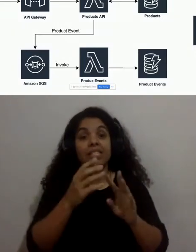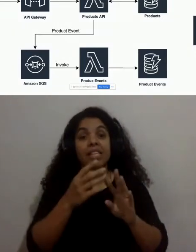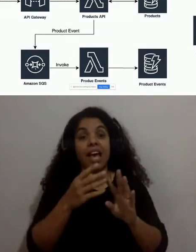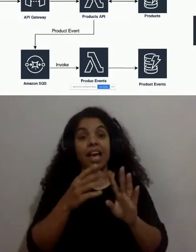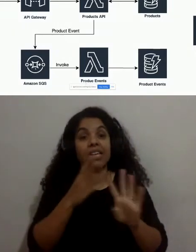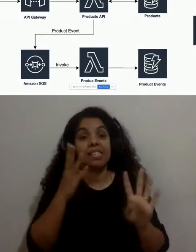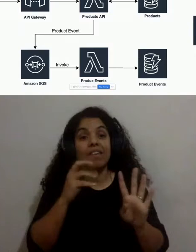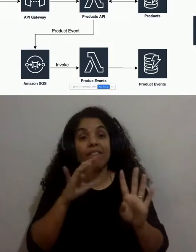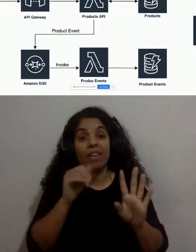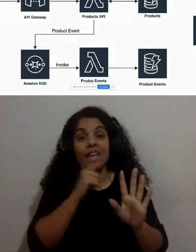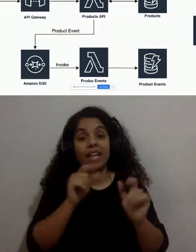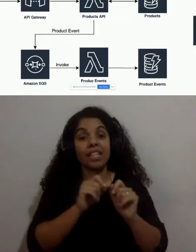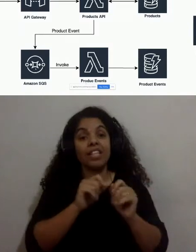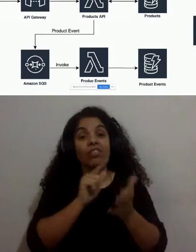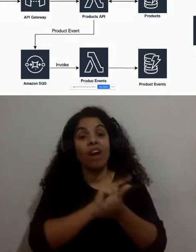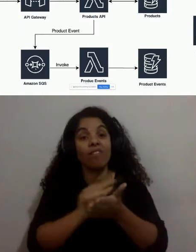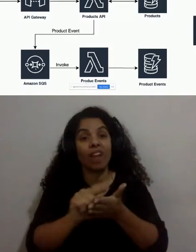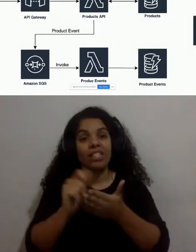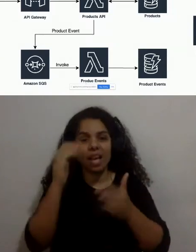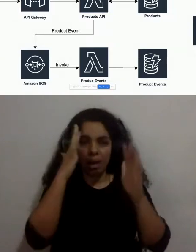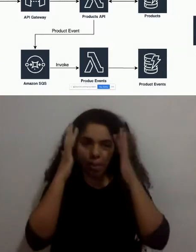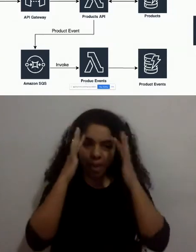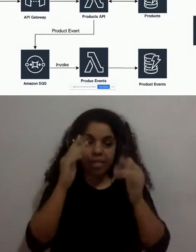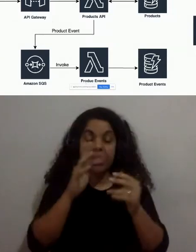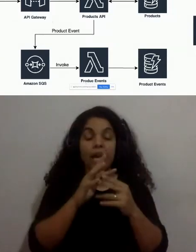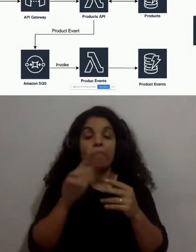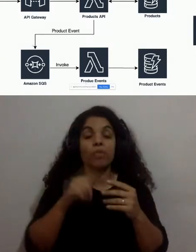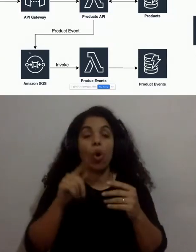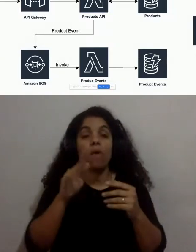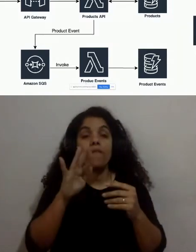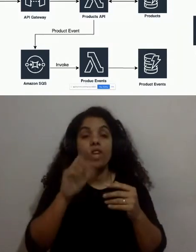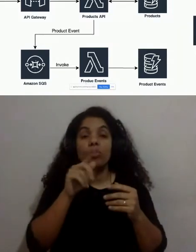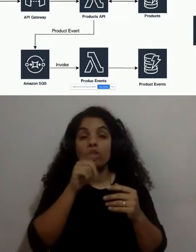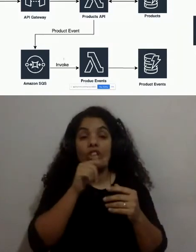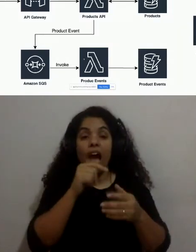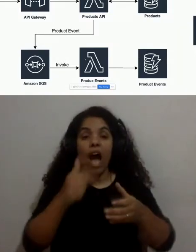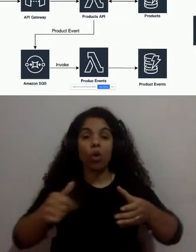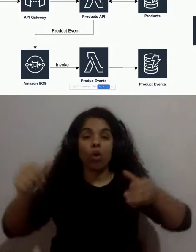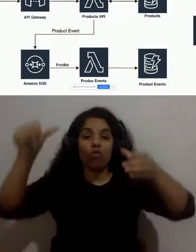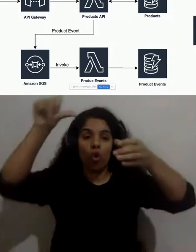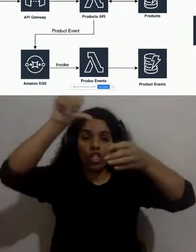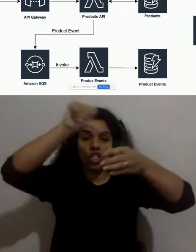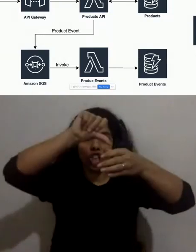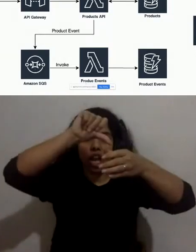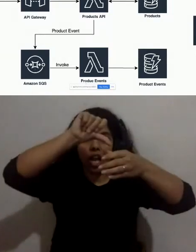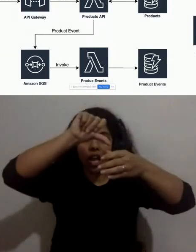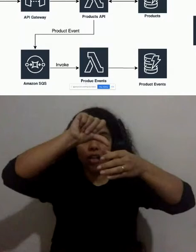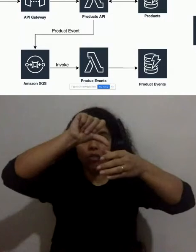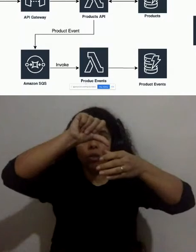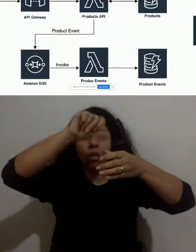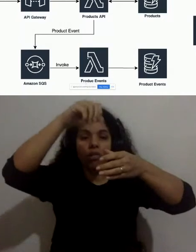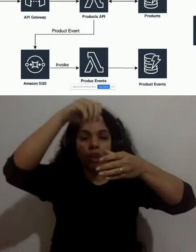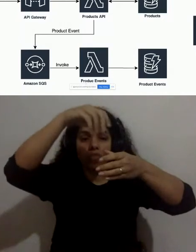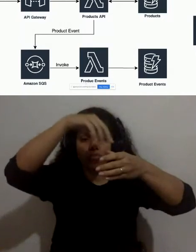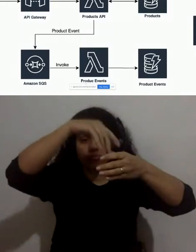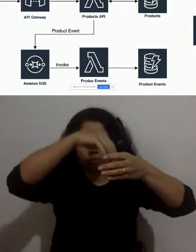tende a ficar vazia. Pensa num filtro de água. Eu vou enchendo aqui e aqui eu vou esvaziando. E isso